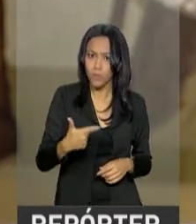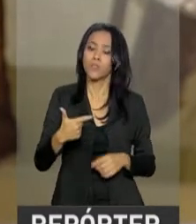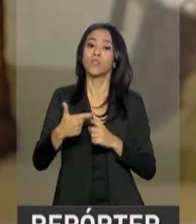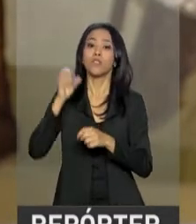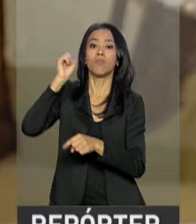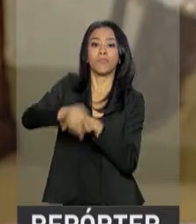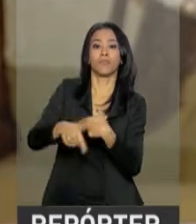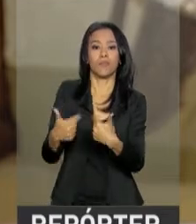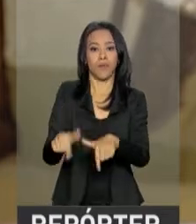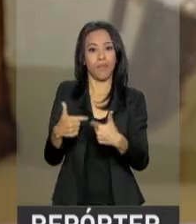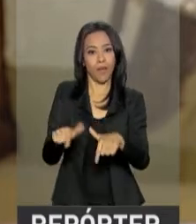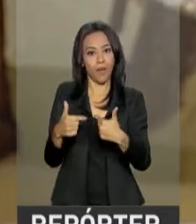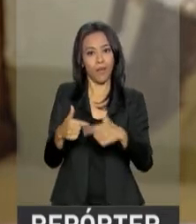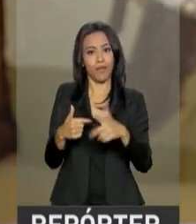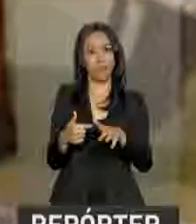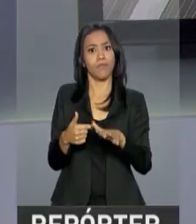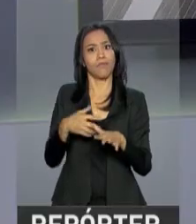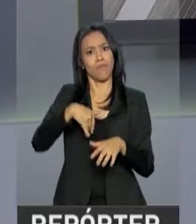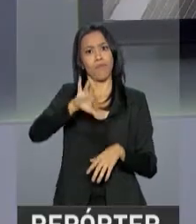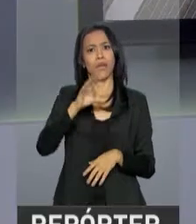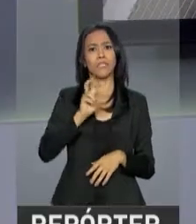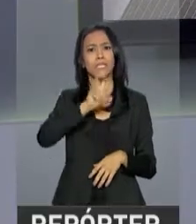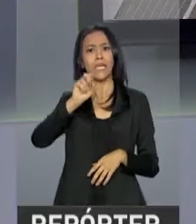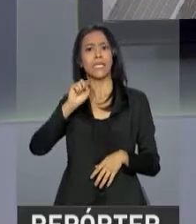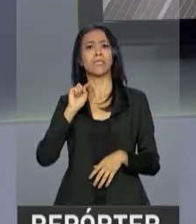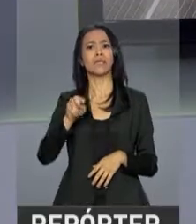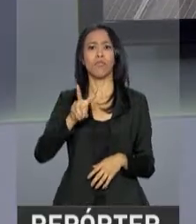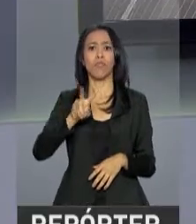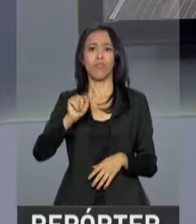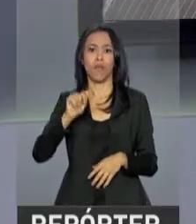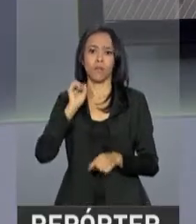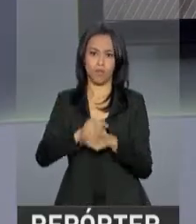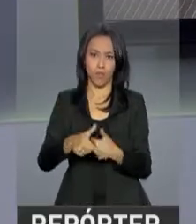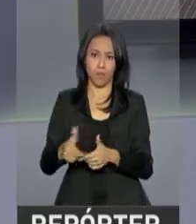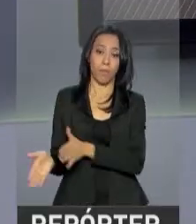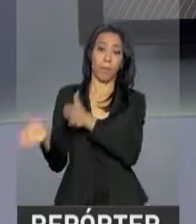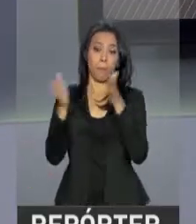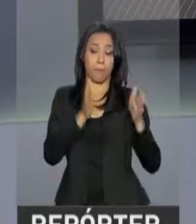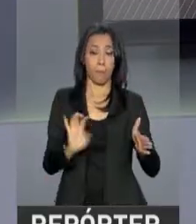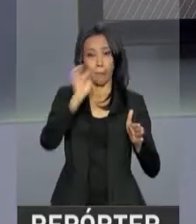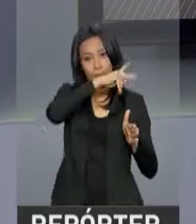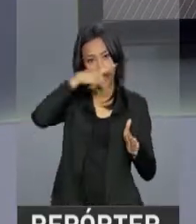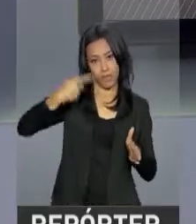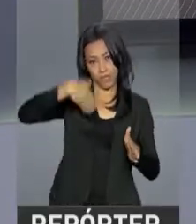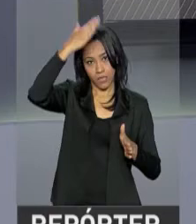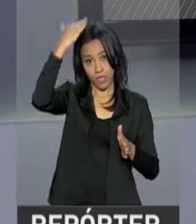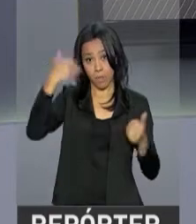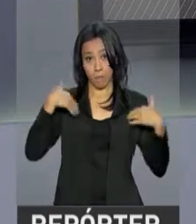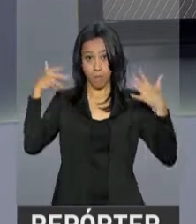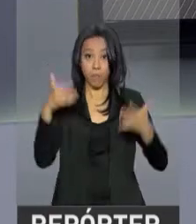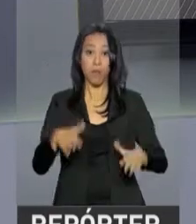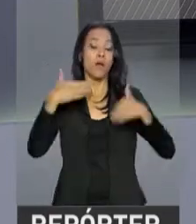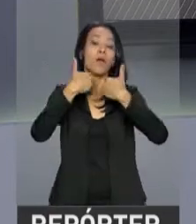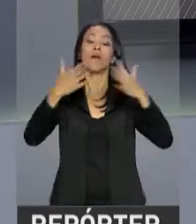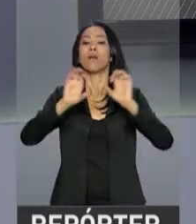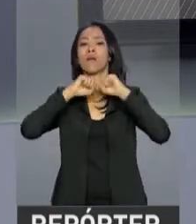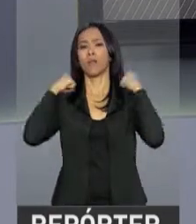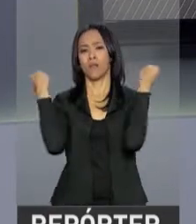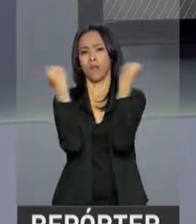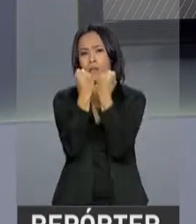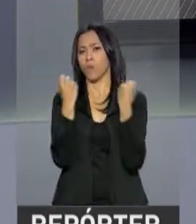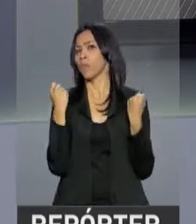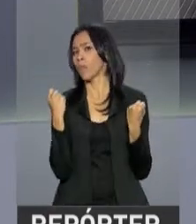mil e 500 vagas de emprego o presidente michel temer participou hoje da abertura do seminário nacional sobre